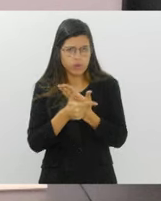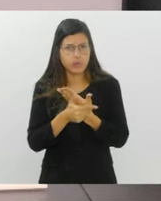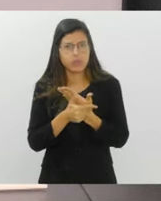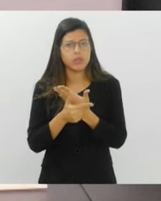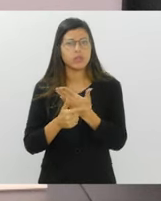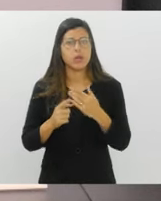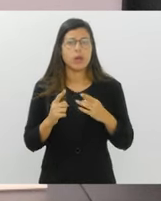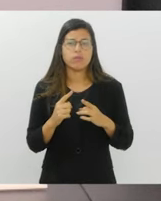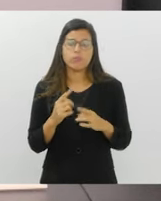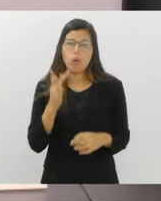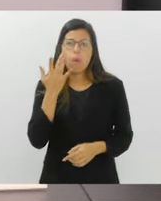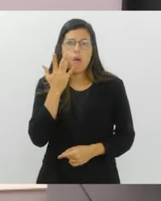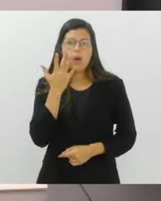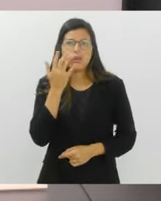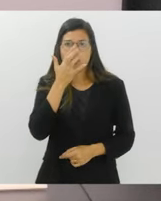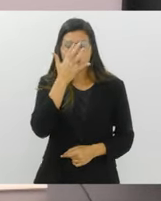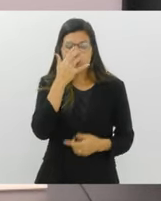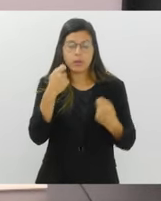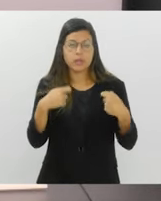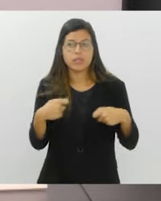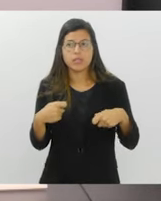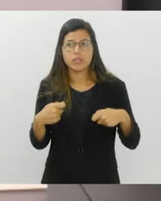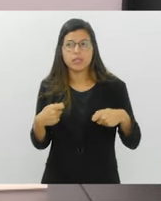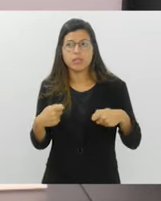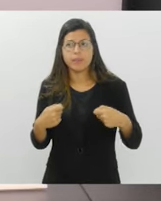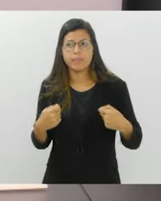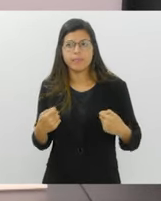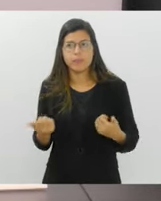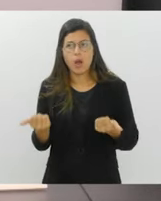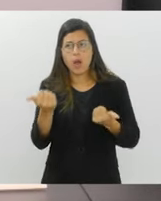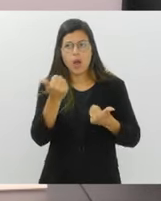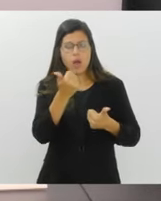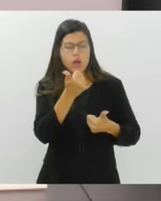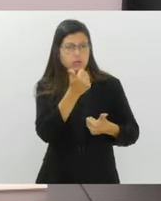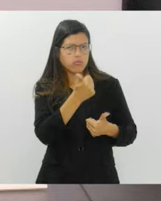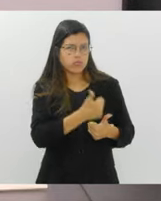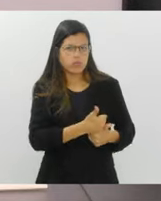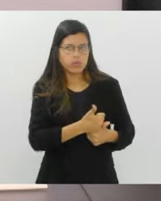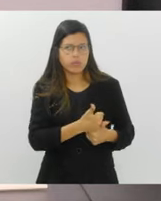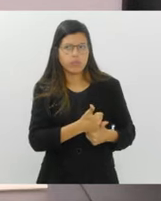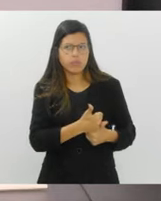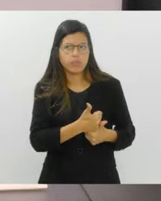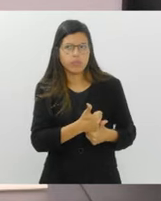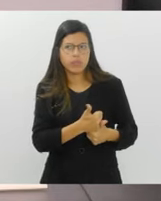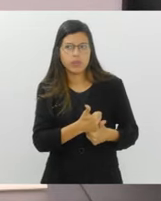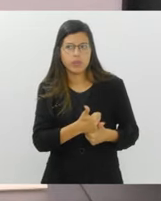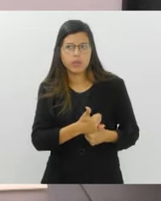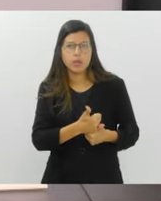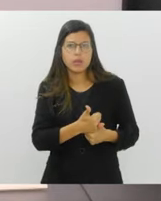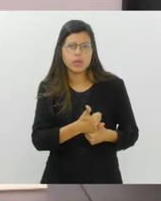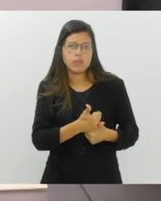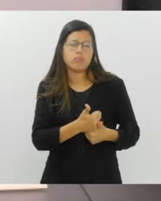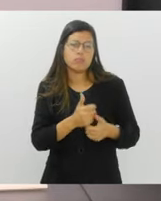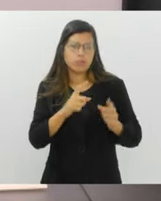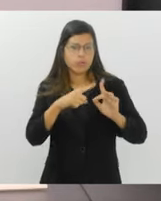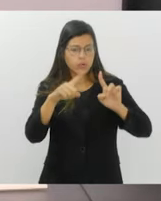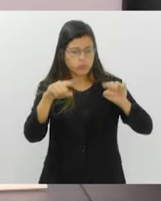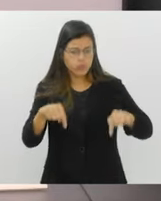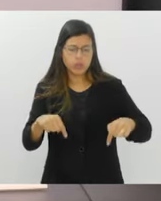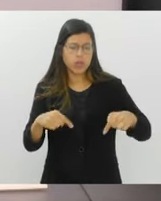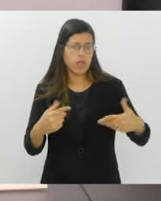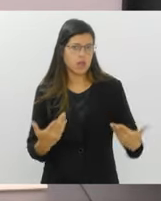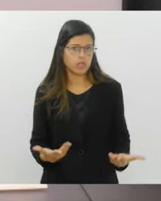que vai ter que assumir um operariado qualificado que lá tem.